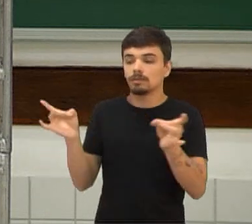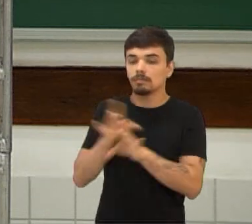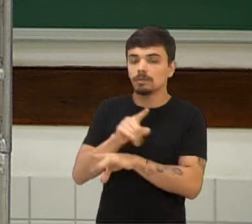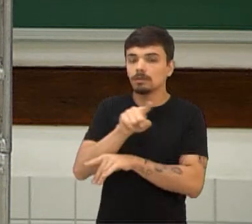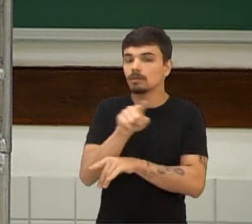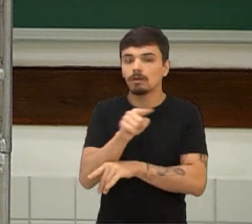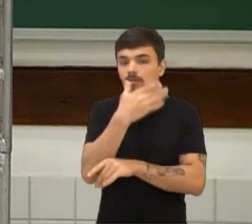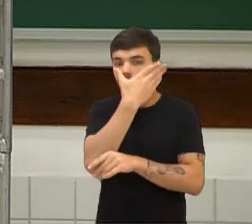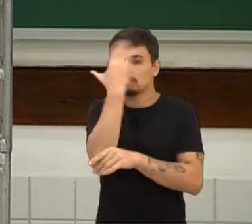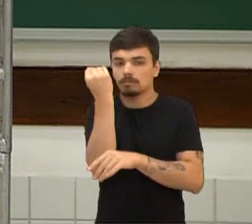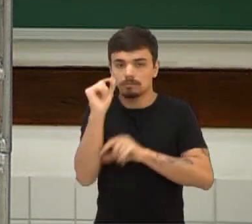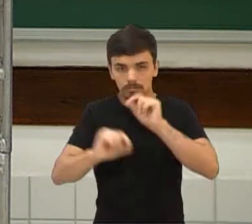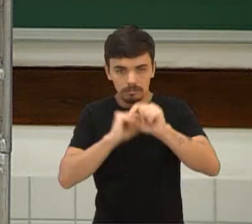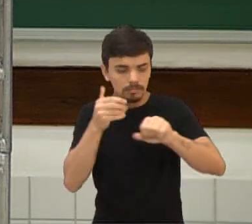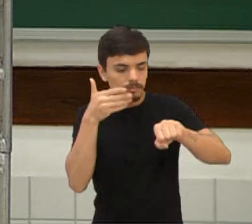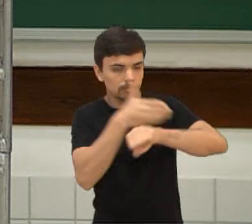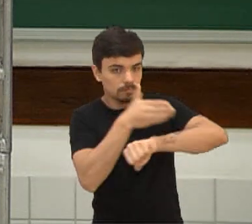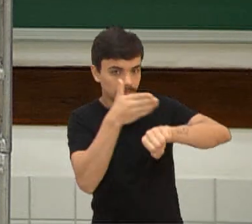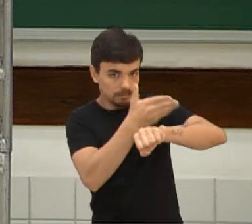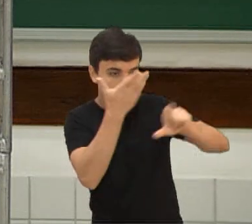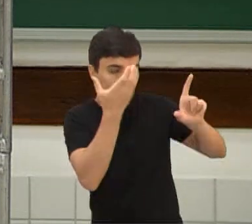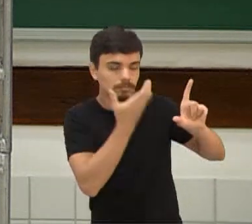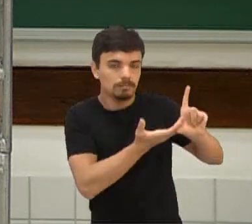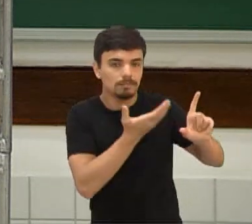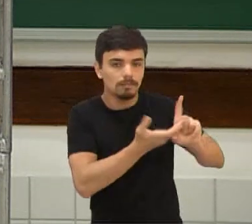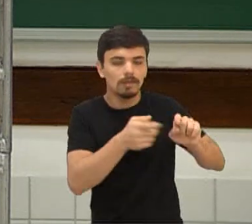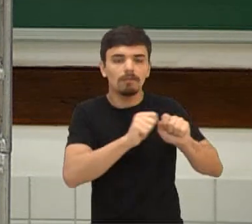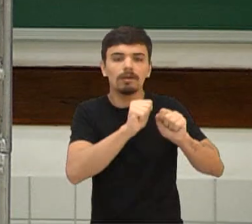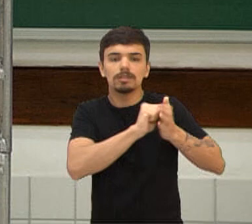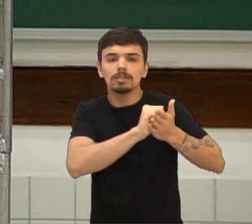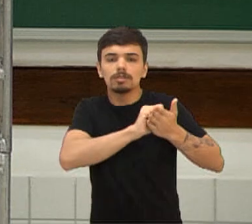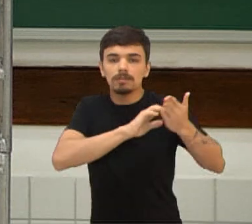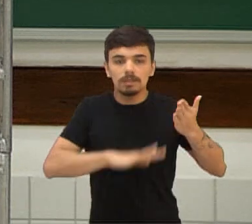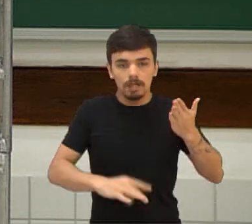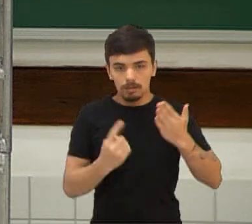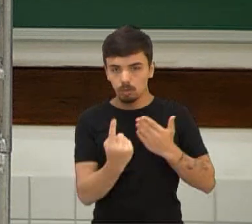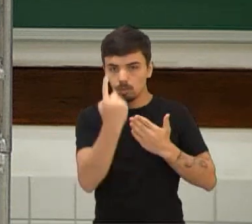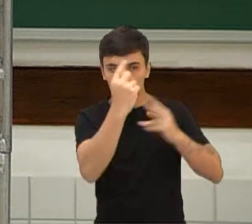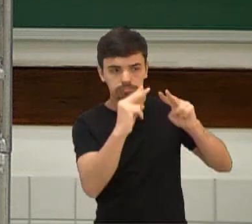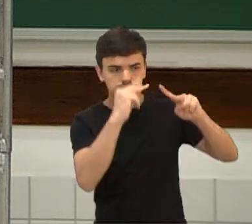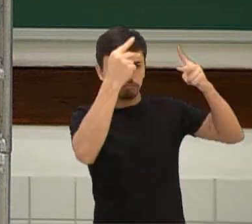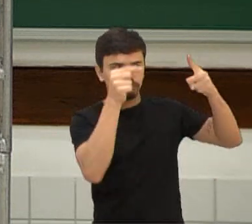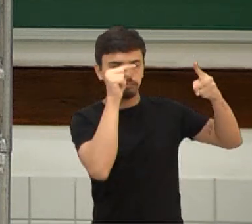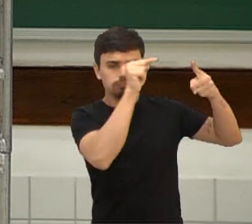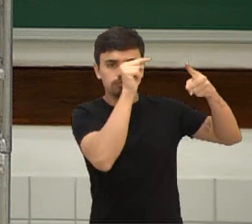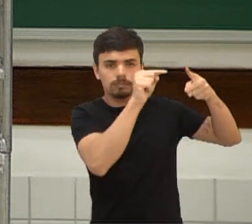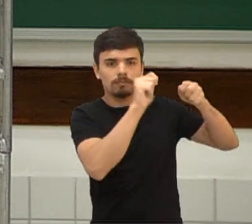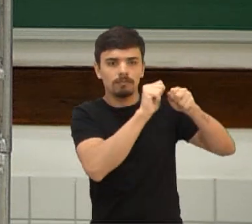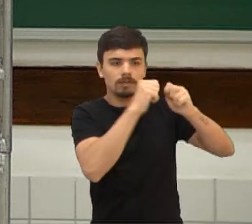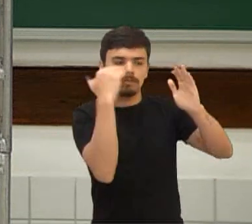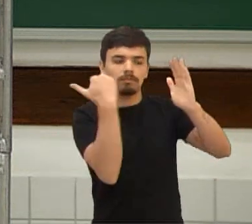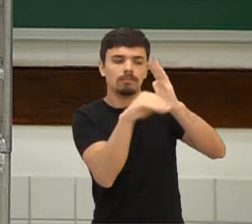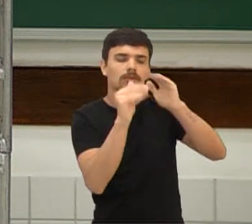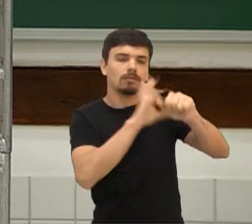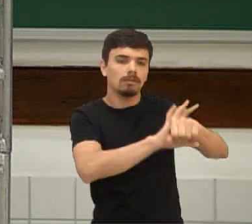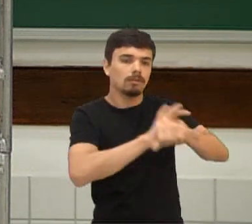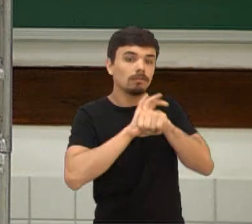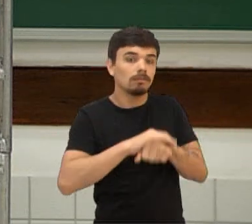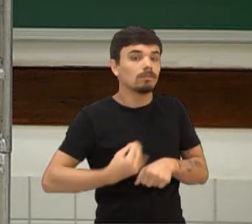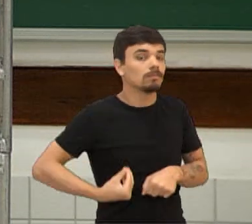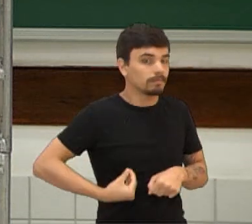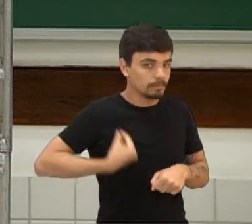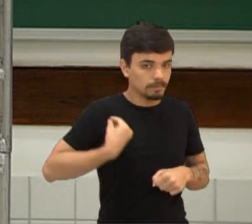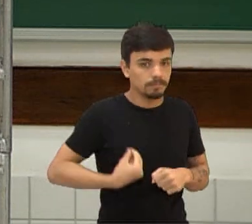não esqueça, vá lá no Classroom, faça a atividade número 1, clique, realize e envie para a gente não